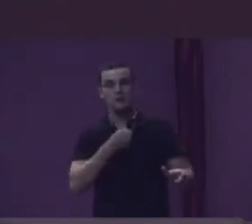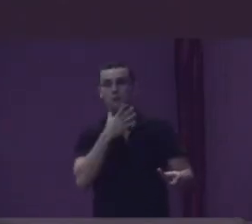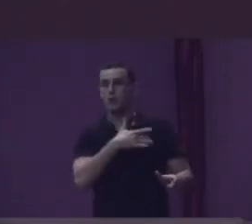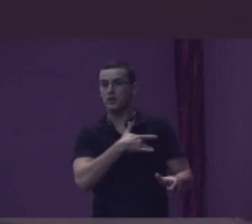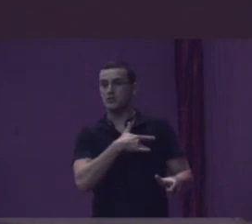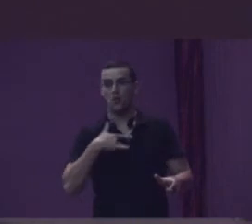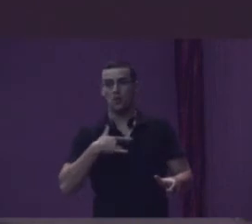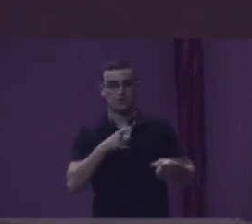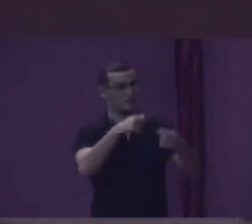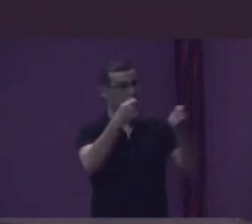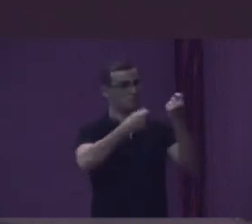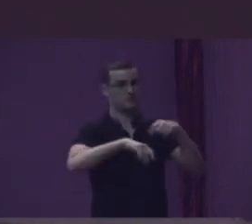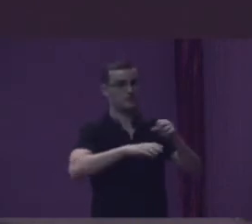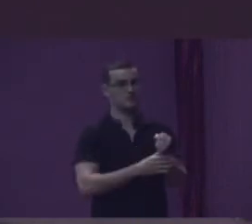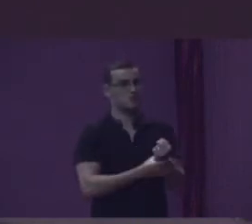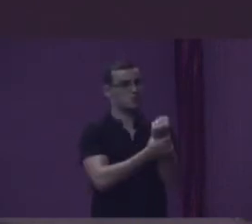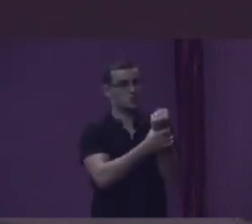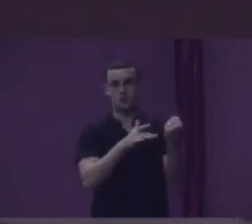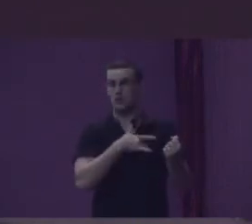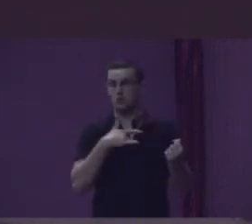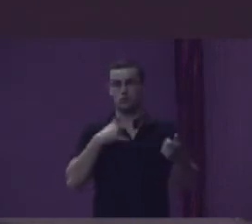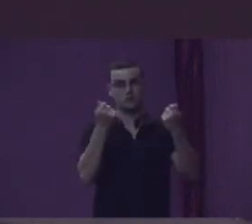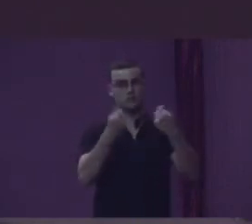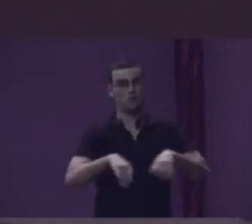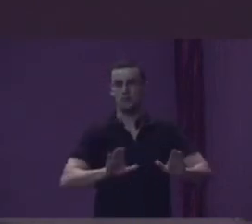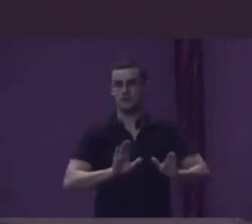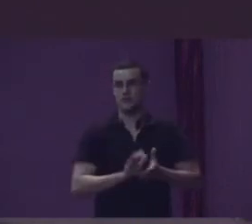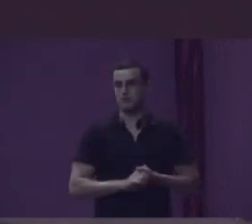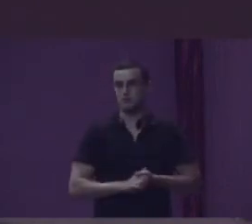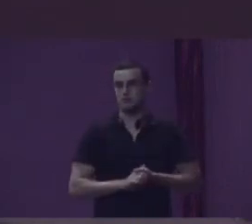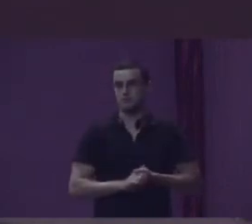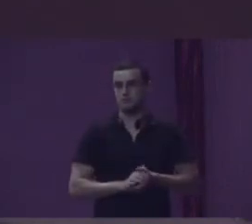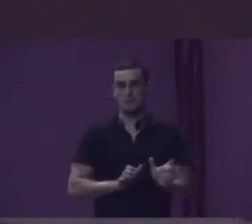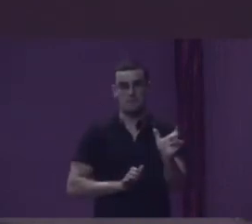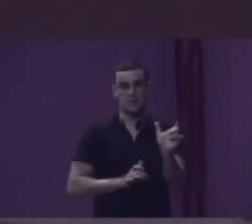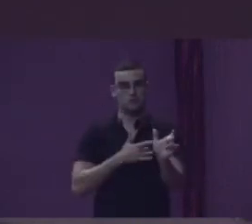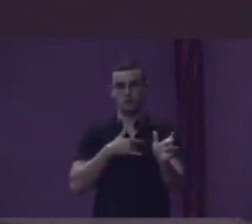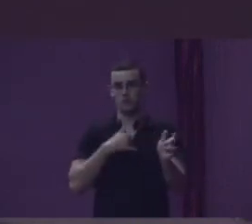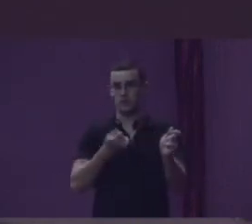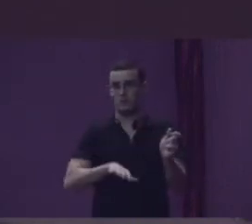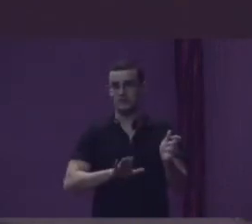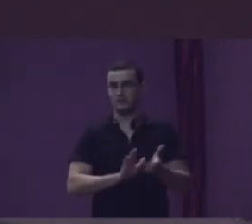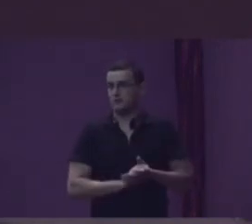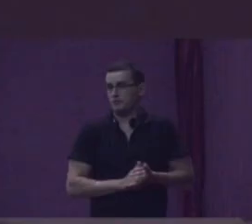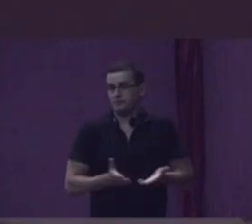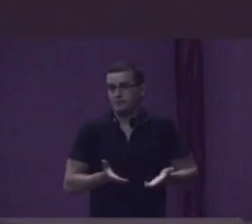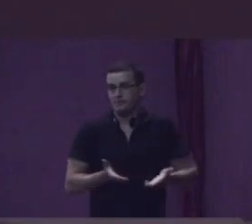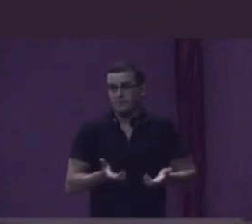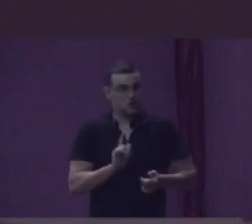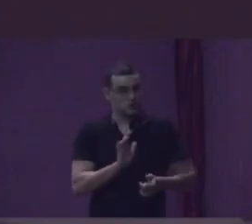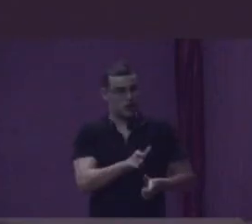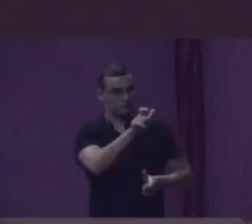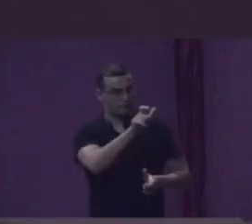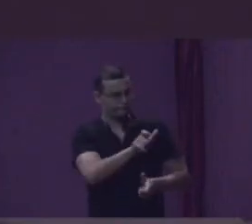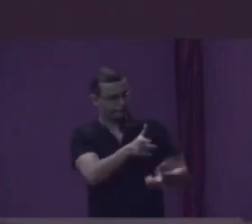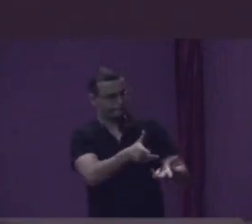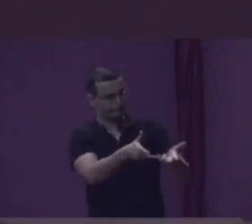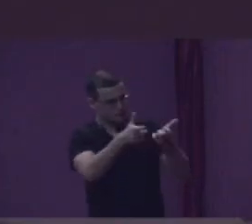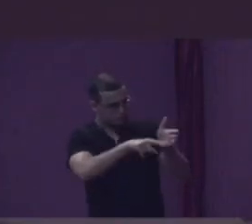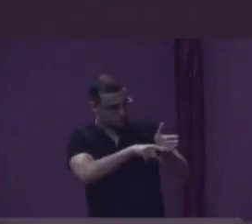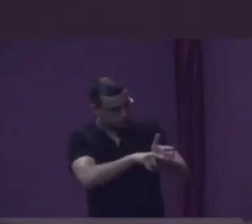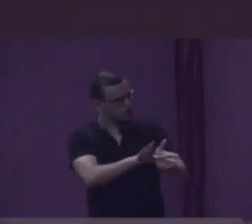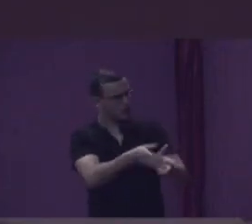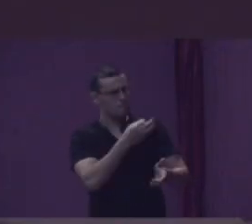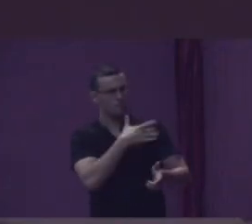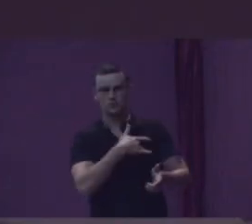comprar seguro. Então, você precisa ter medidas de objetivação, medidas